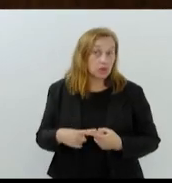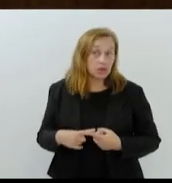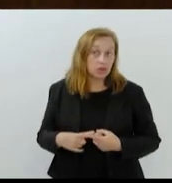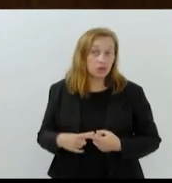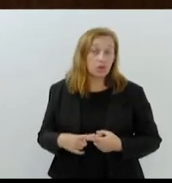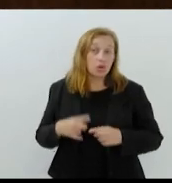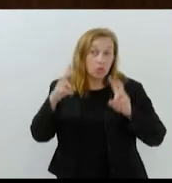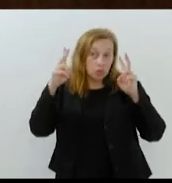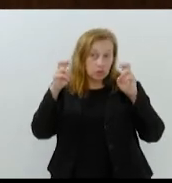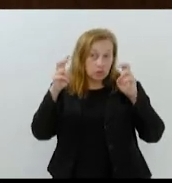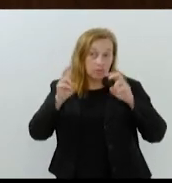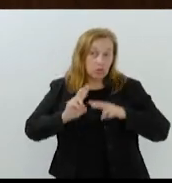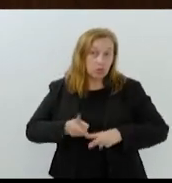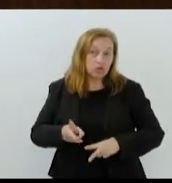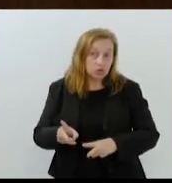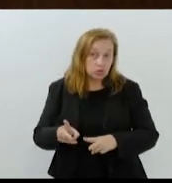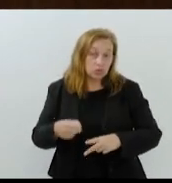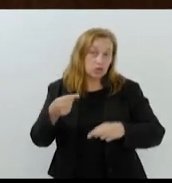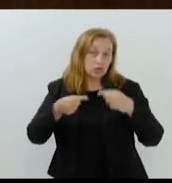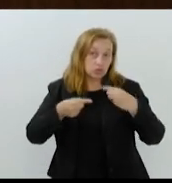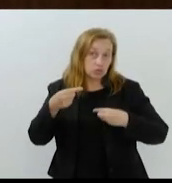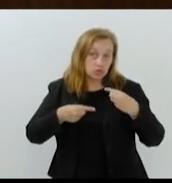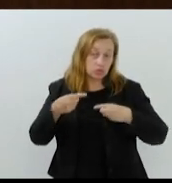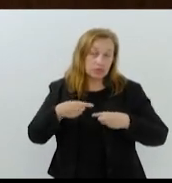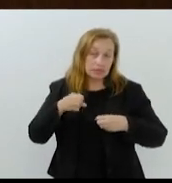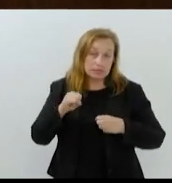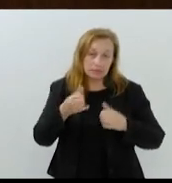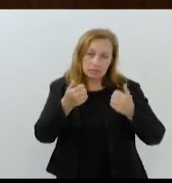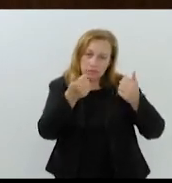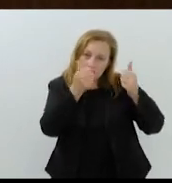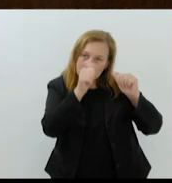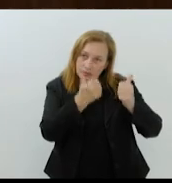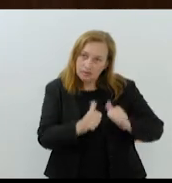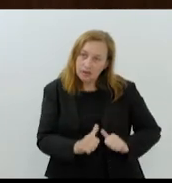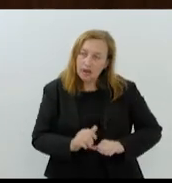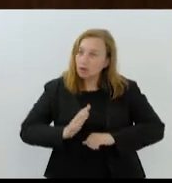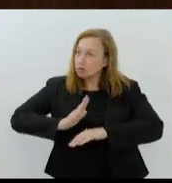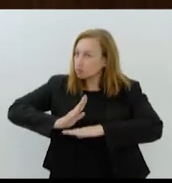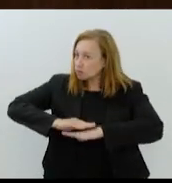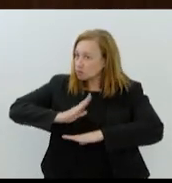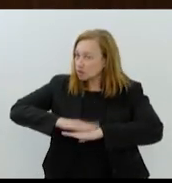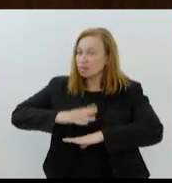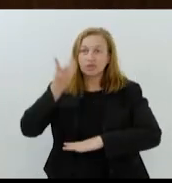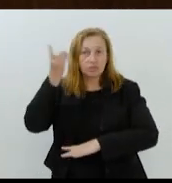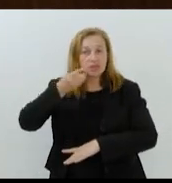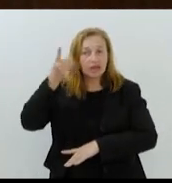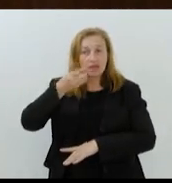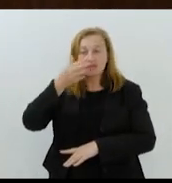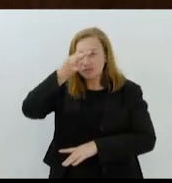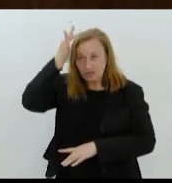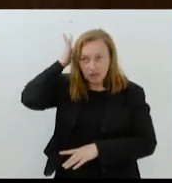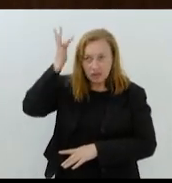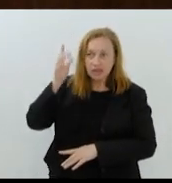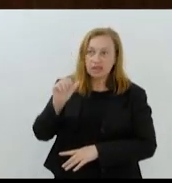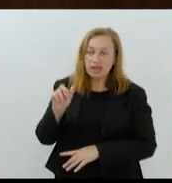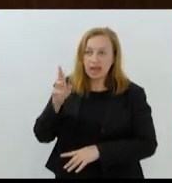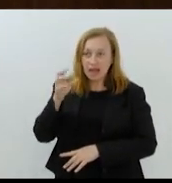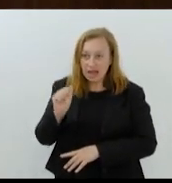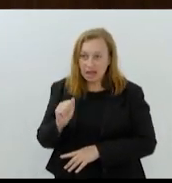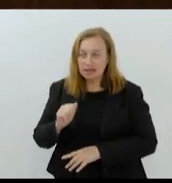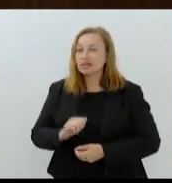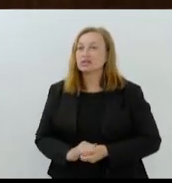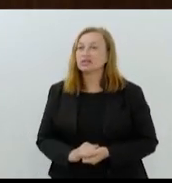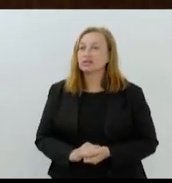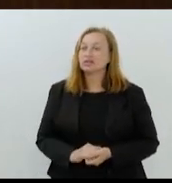tema em debate. Se a gente examinar no tempo, deputado Fred e deputada Carla, a